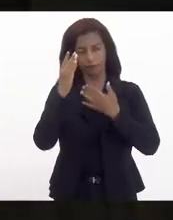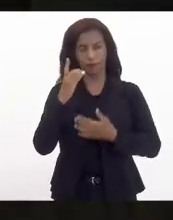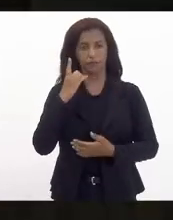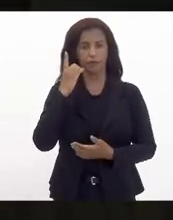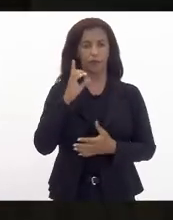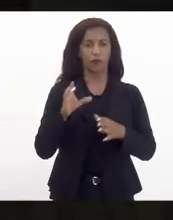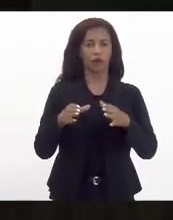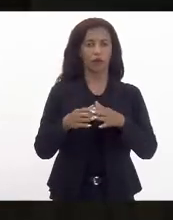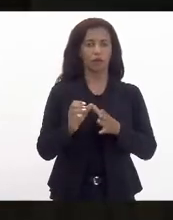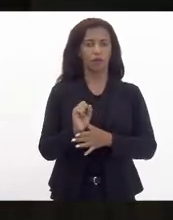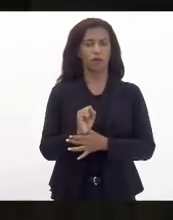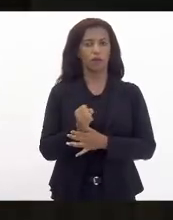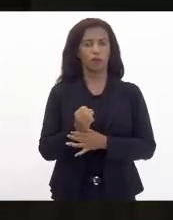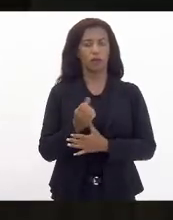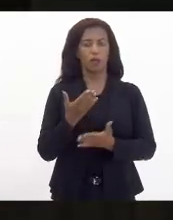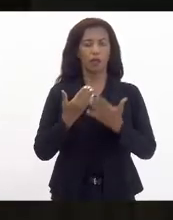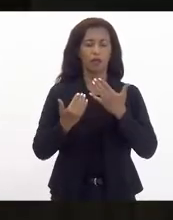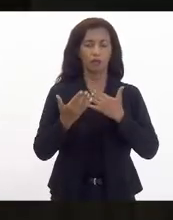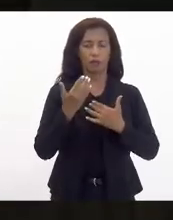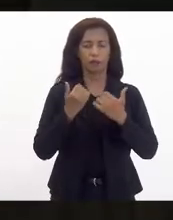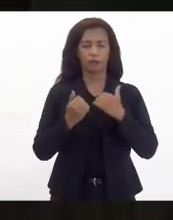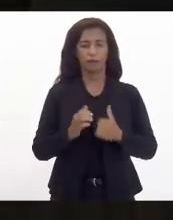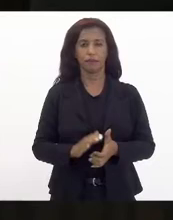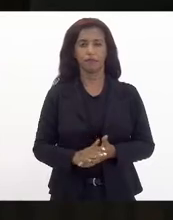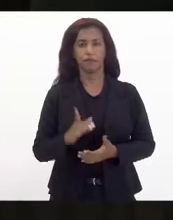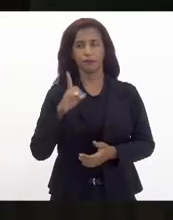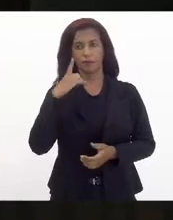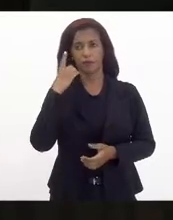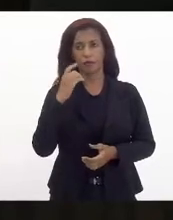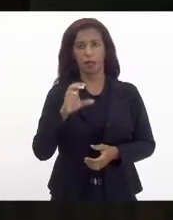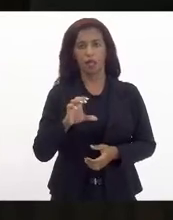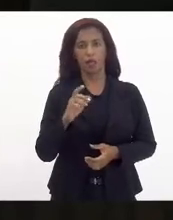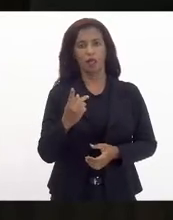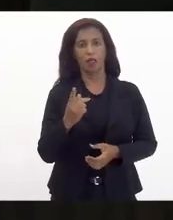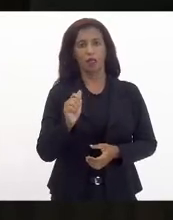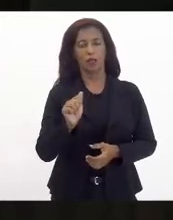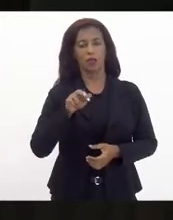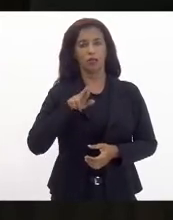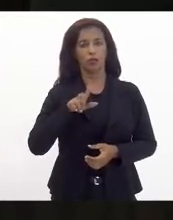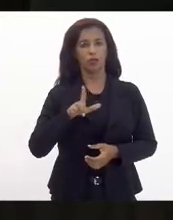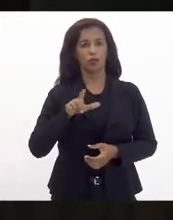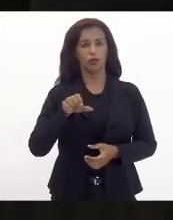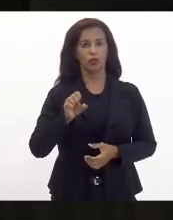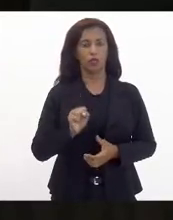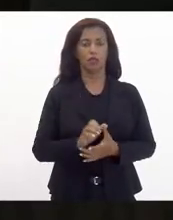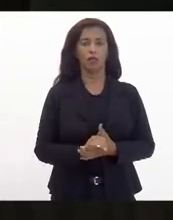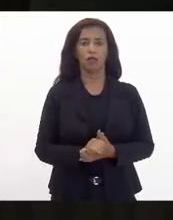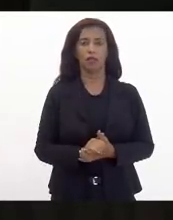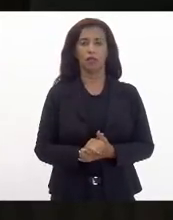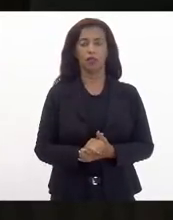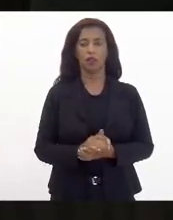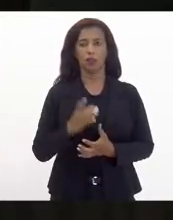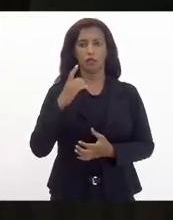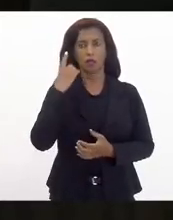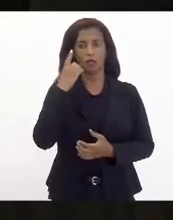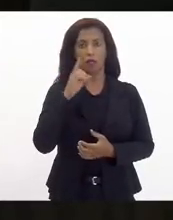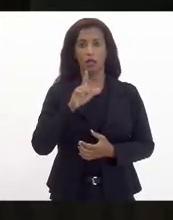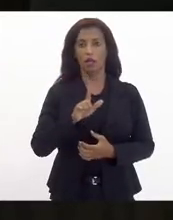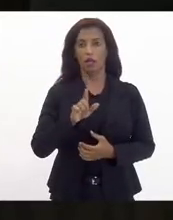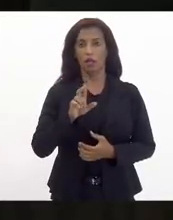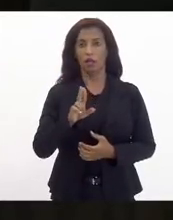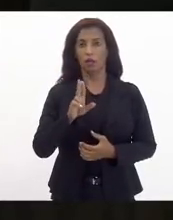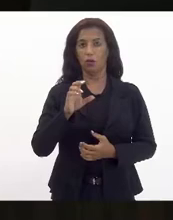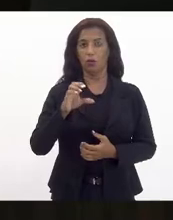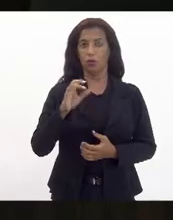comissão de segurança alimentar Deputado Charles Batista Deputado a Lucinho